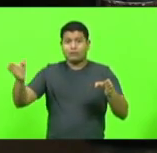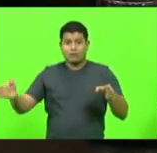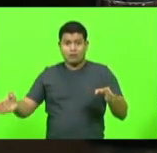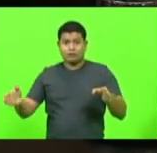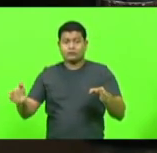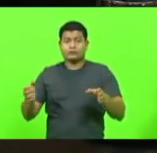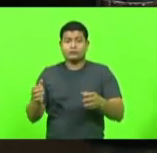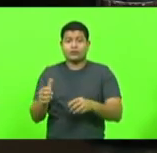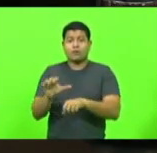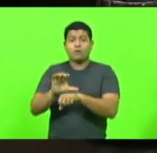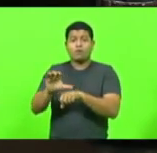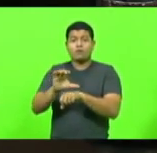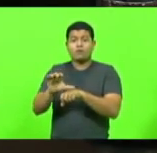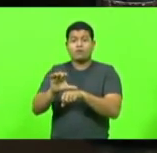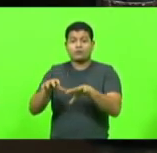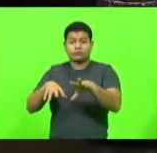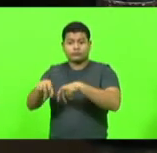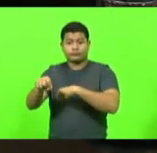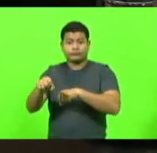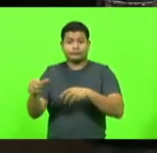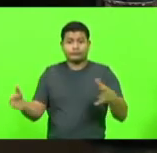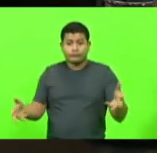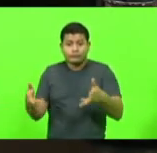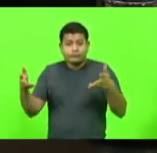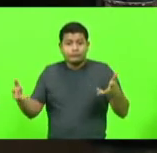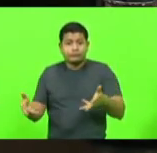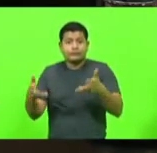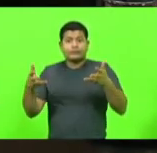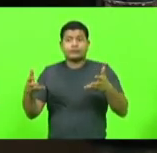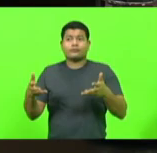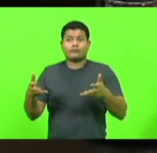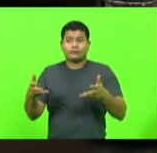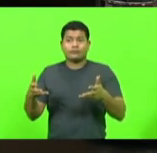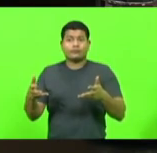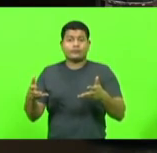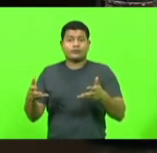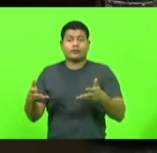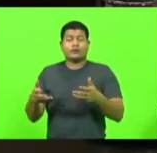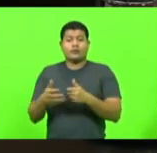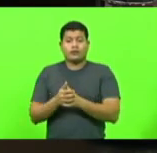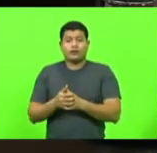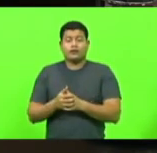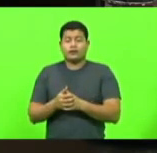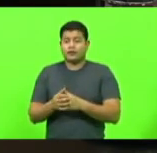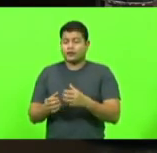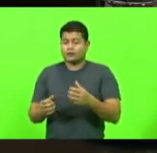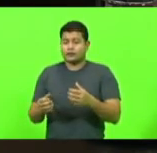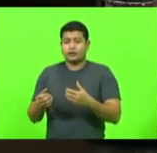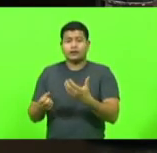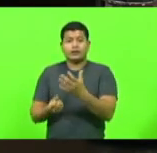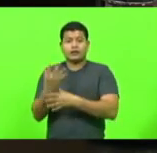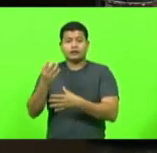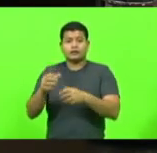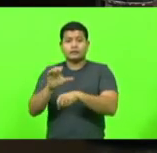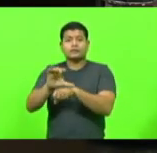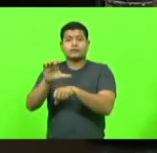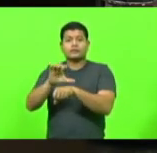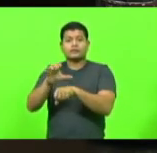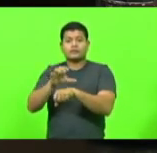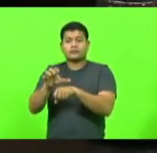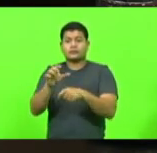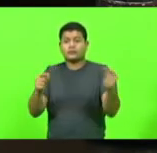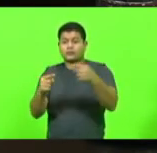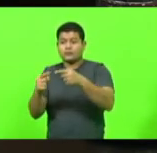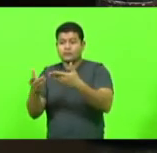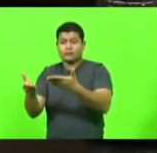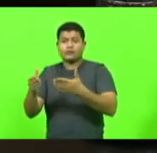formação, em incentivos para cursos, abertura de cursos de formação para esses profissionais.